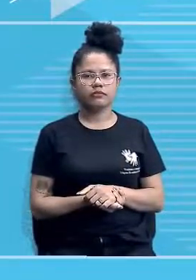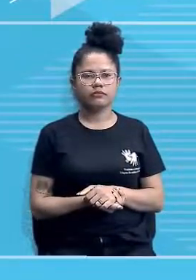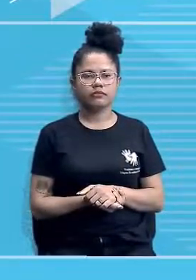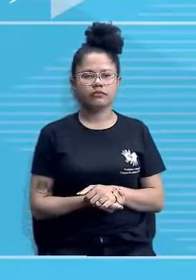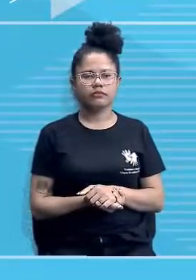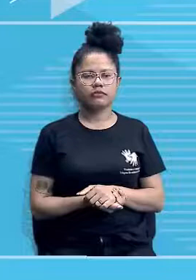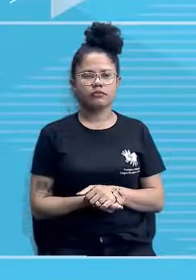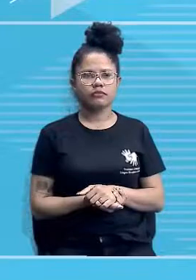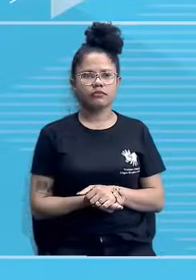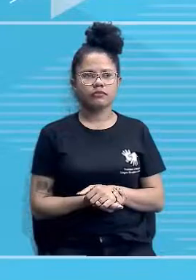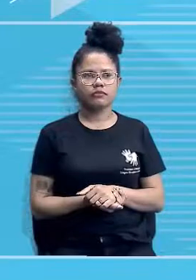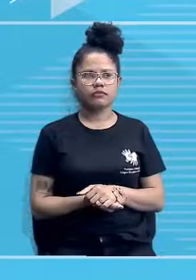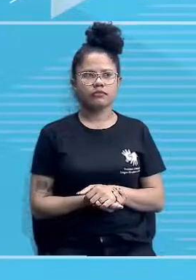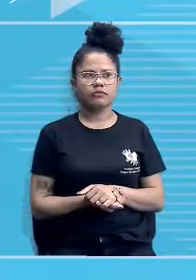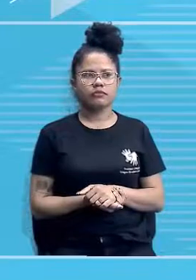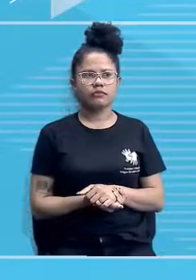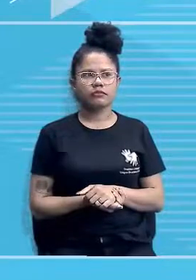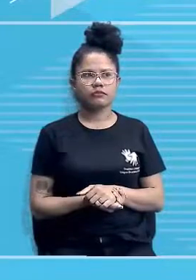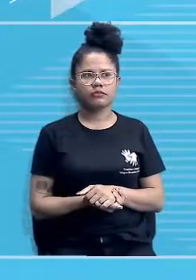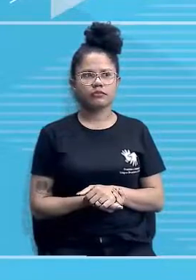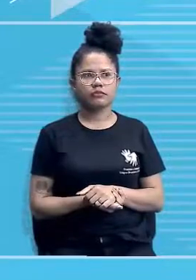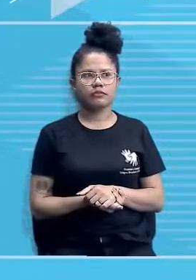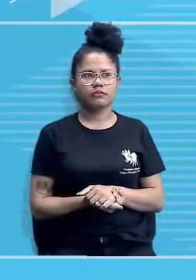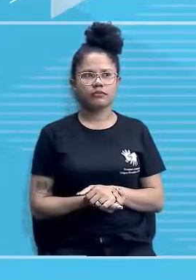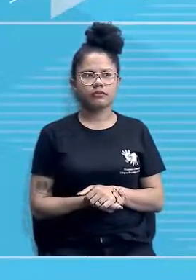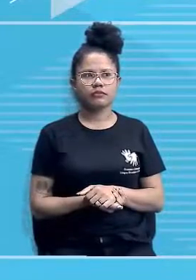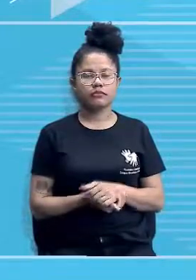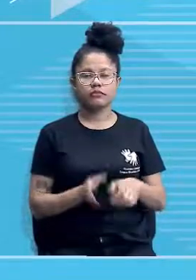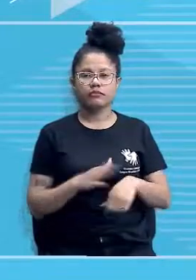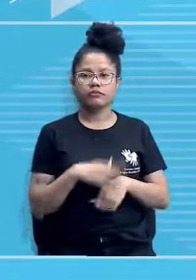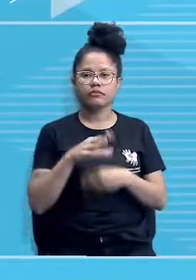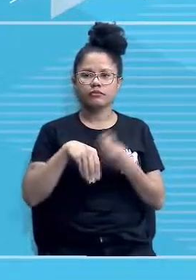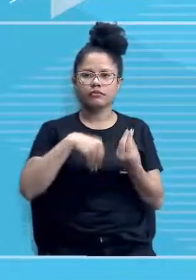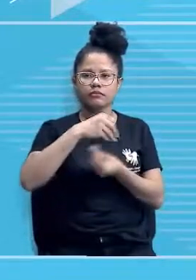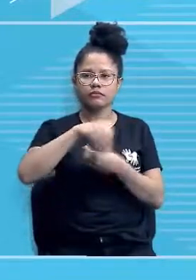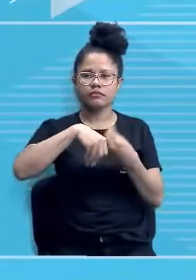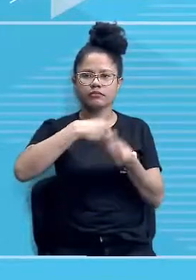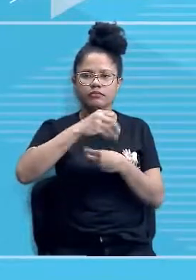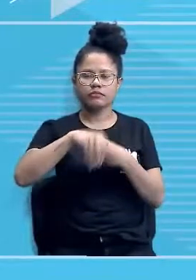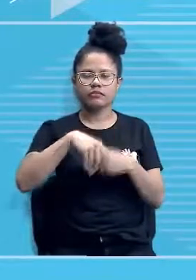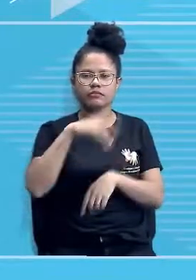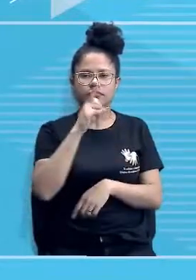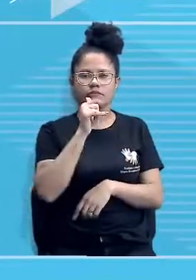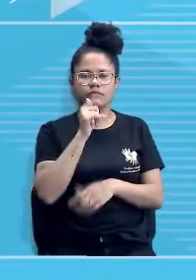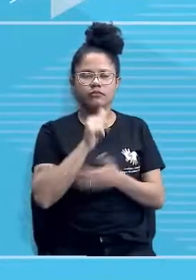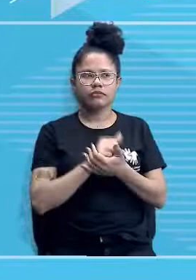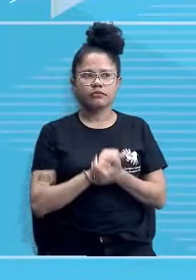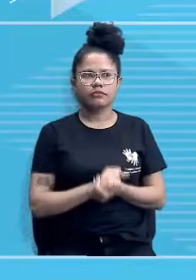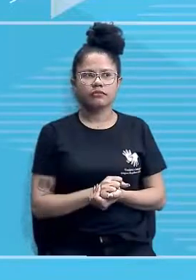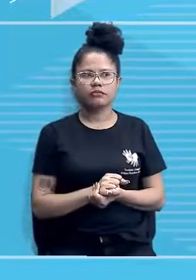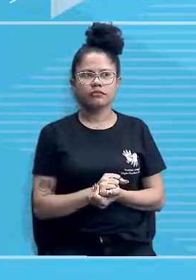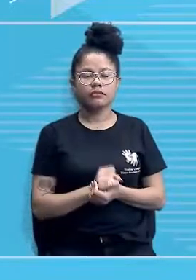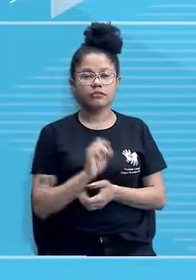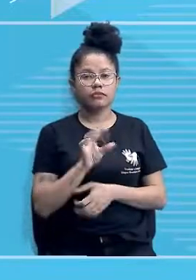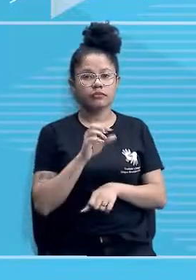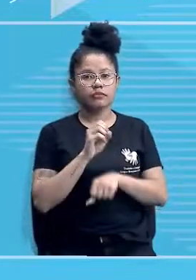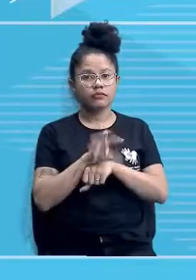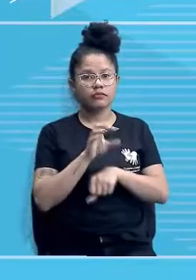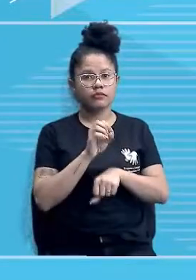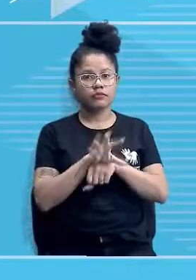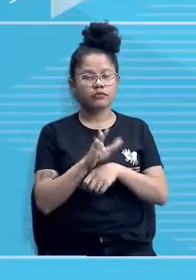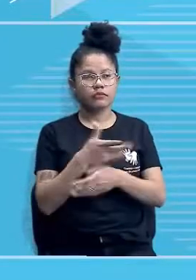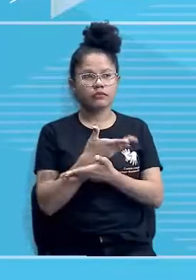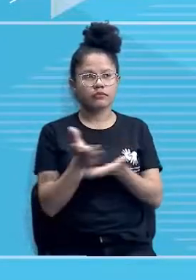abaixo Qual a mais solúvel agora nós queremos a mais solúvel Qual que você veja bem pessoal eu só dá uma dica para